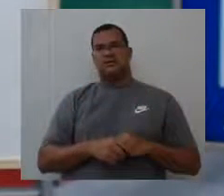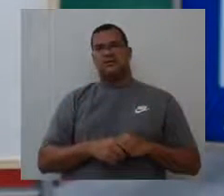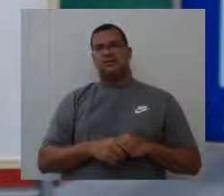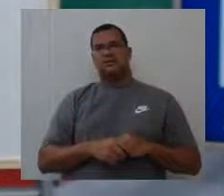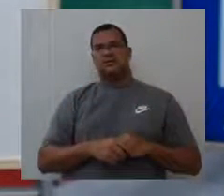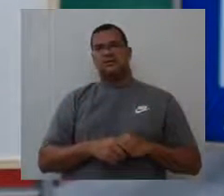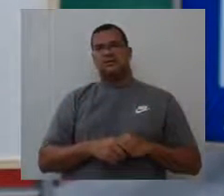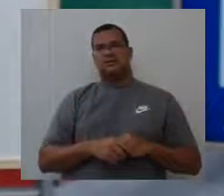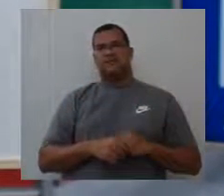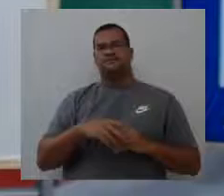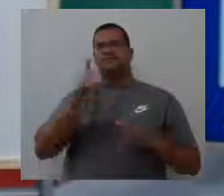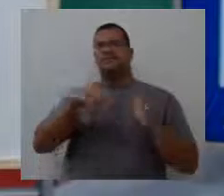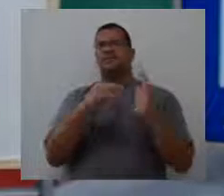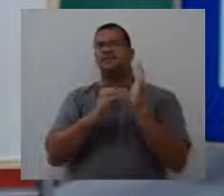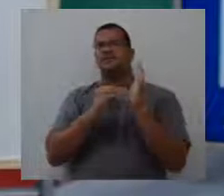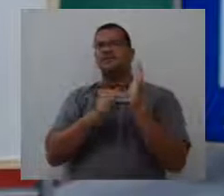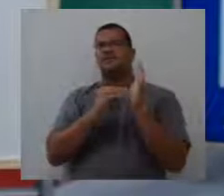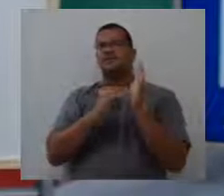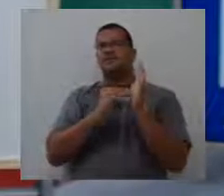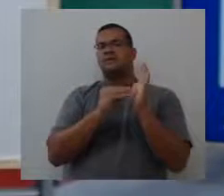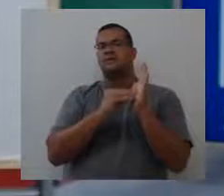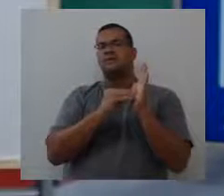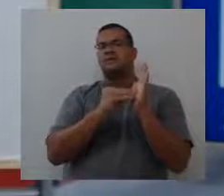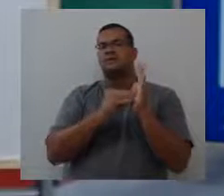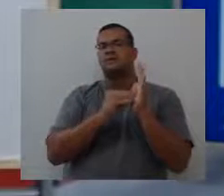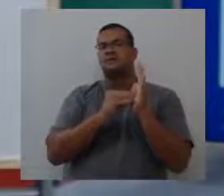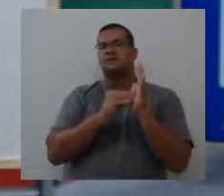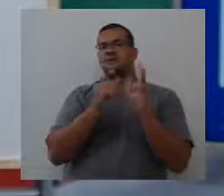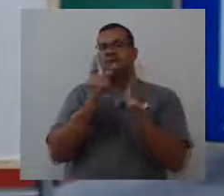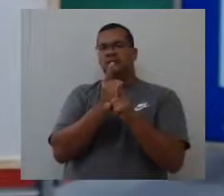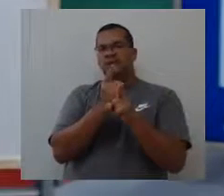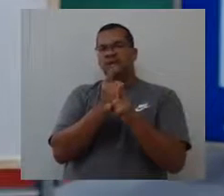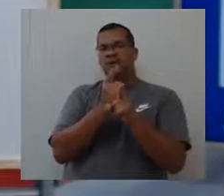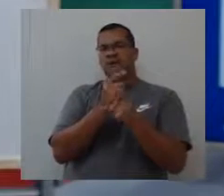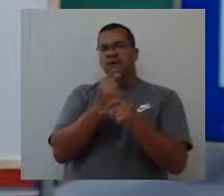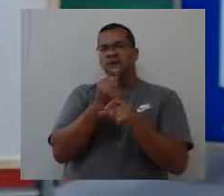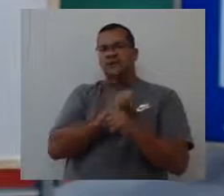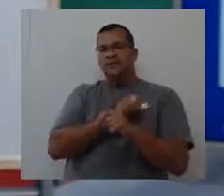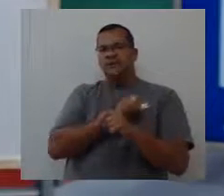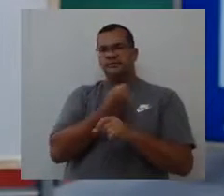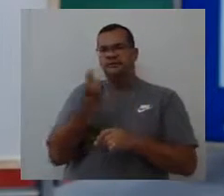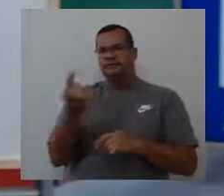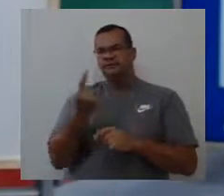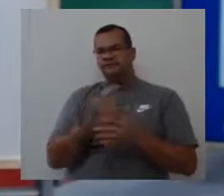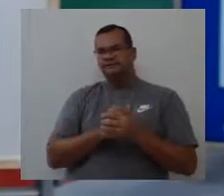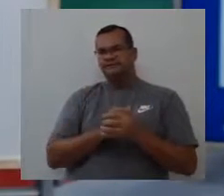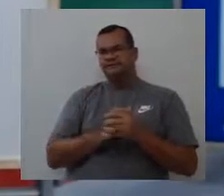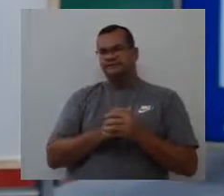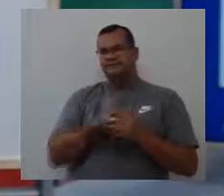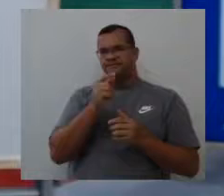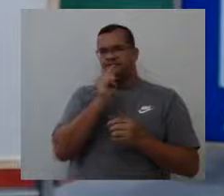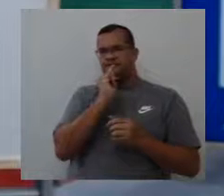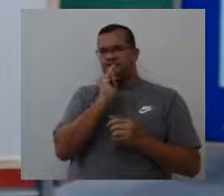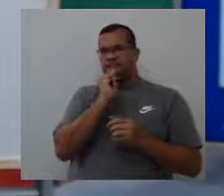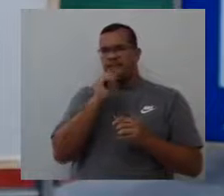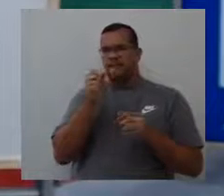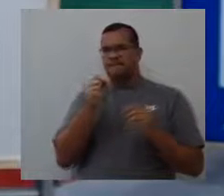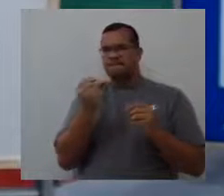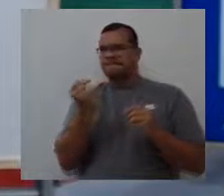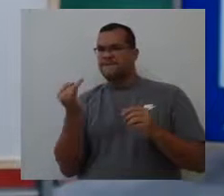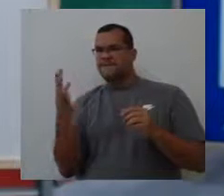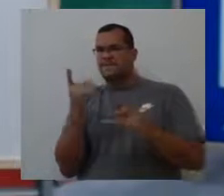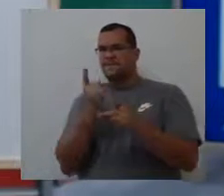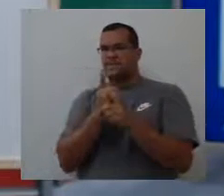83,71 tá faltando um certo resultado para encontrar o número 1. A quantidade de número que falta